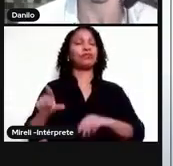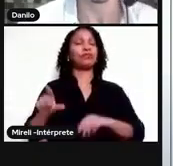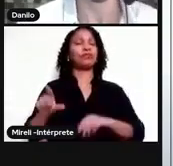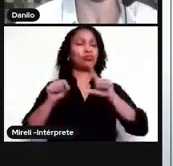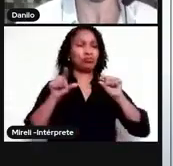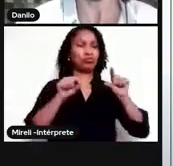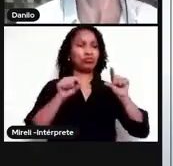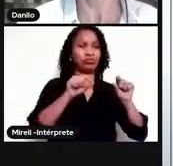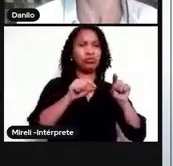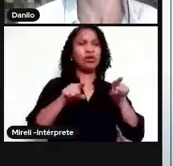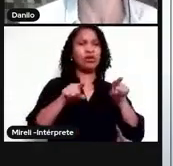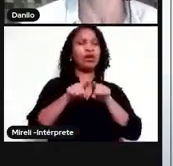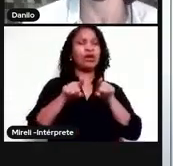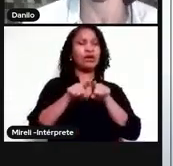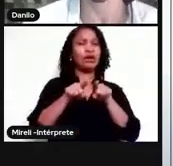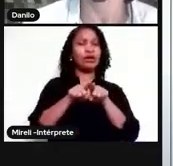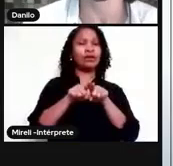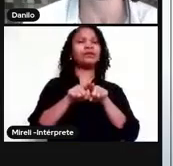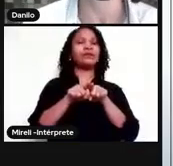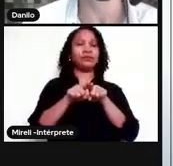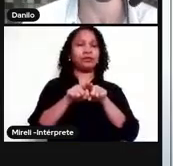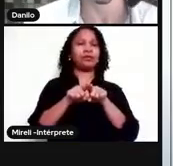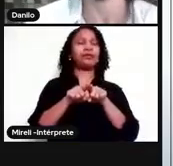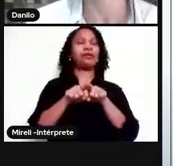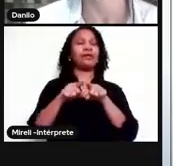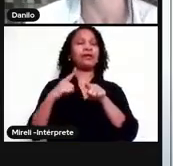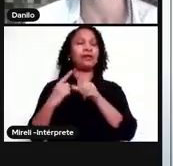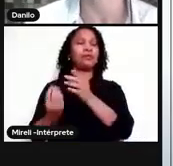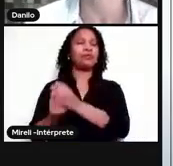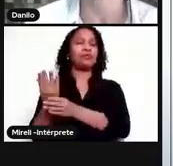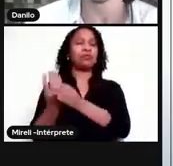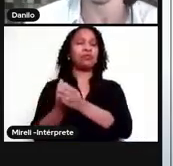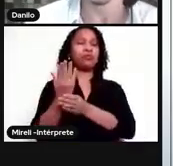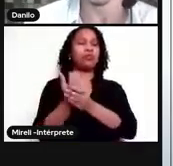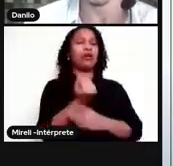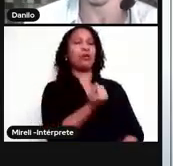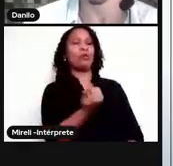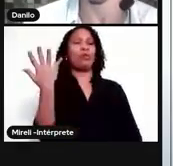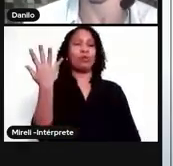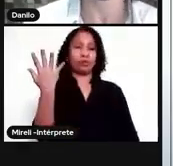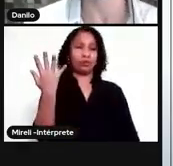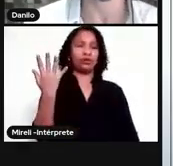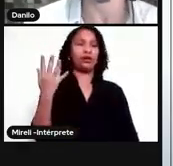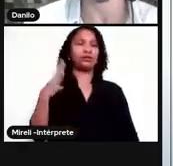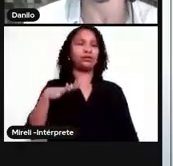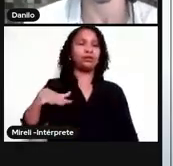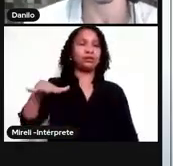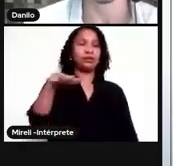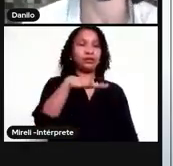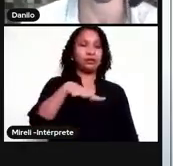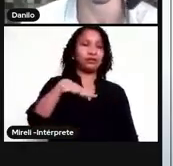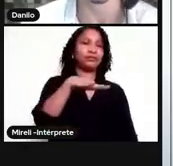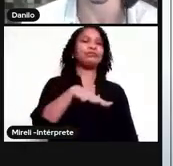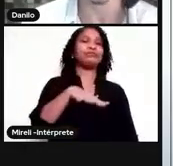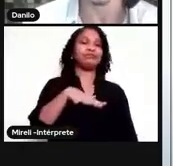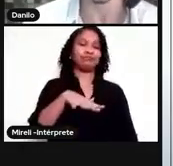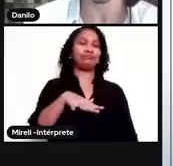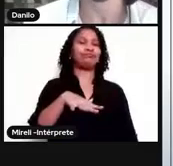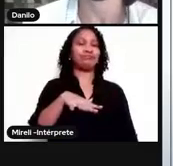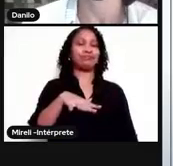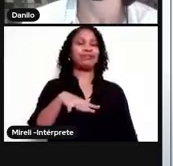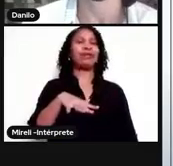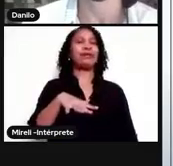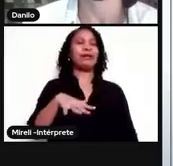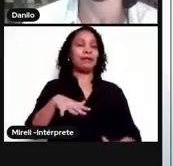analisar também o número de ocorrência dessas espécies para que não interferisse também na